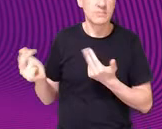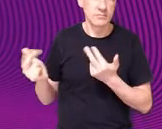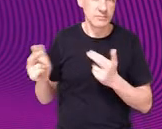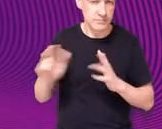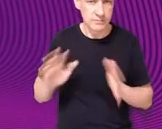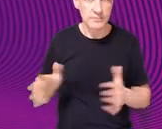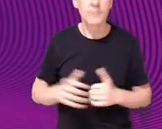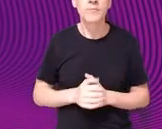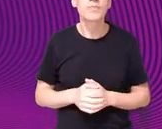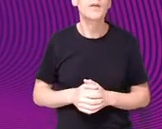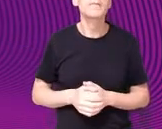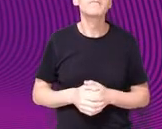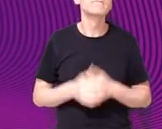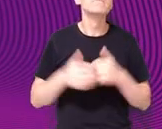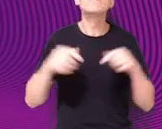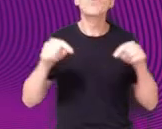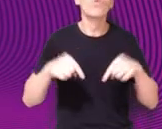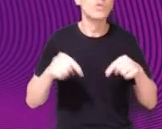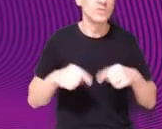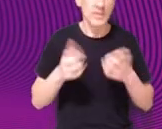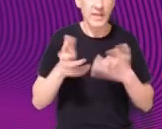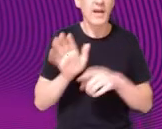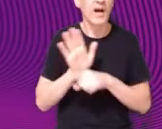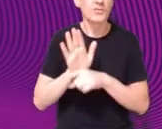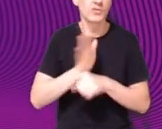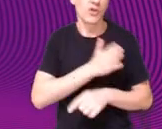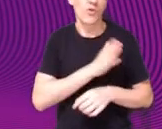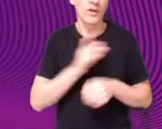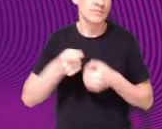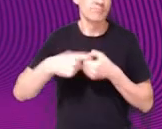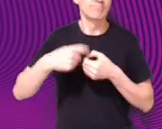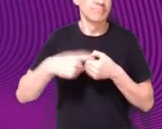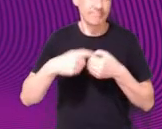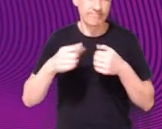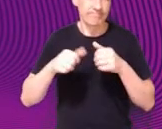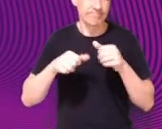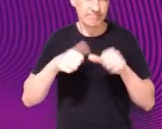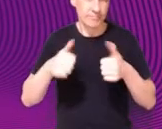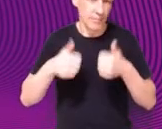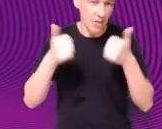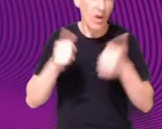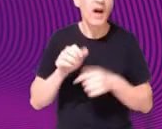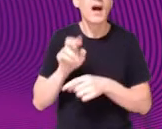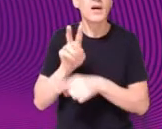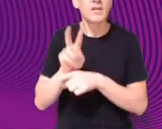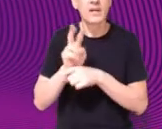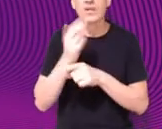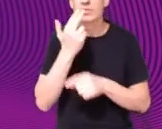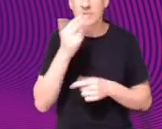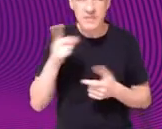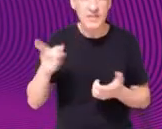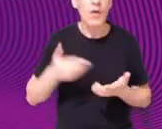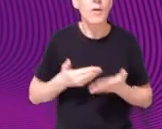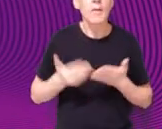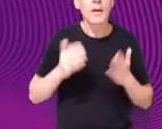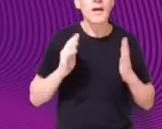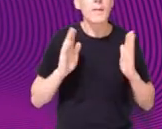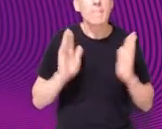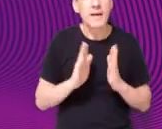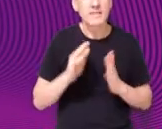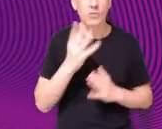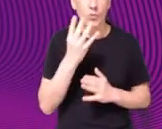foi reabilitação cardiovascular, acompanhamento nutricional, perdeu 4 quilos, foi adicionado DAPA,